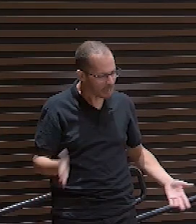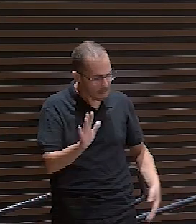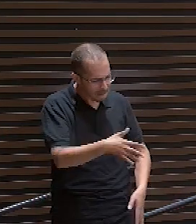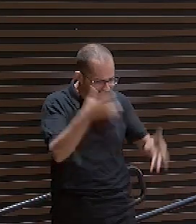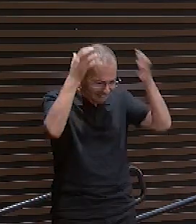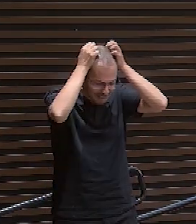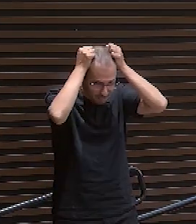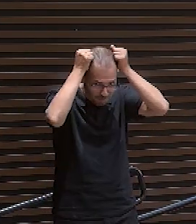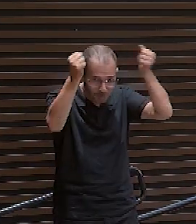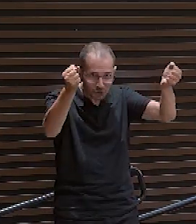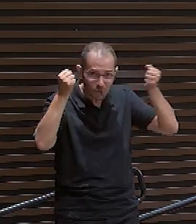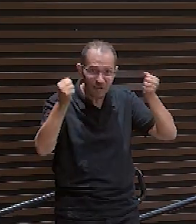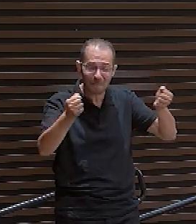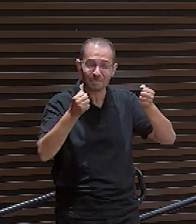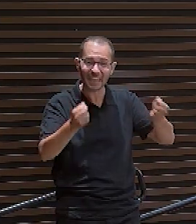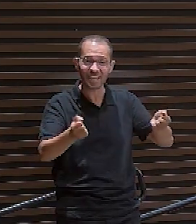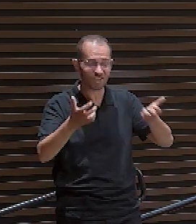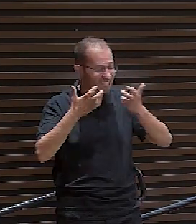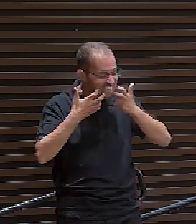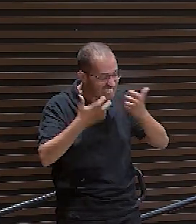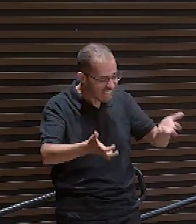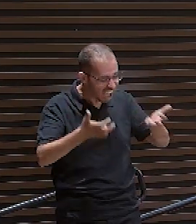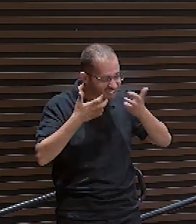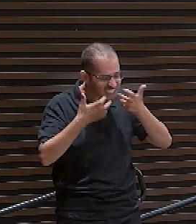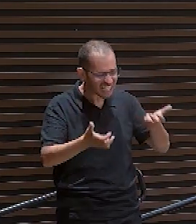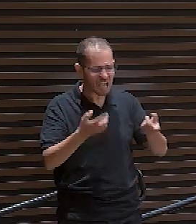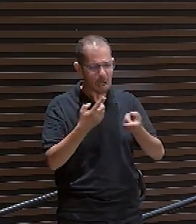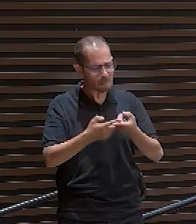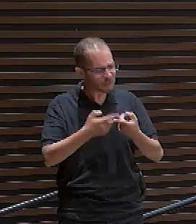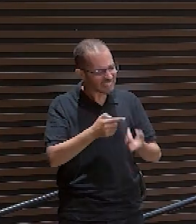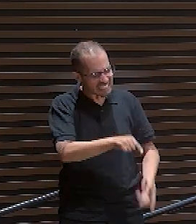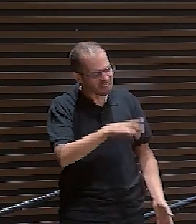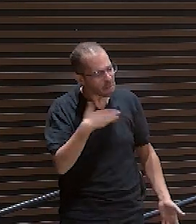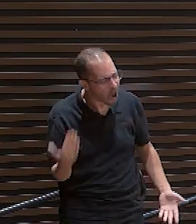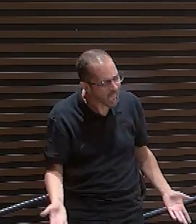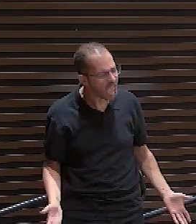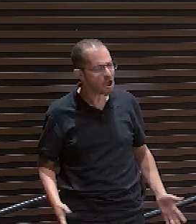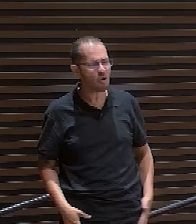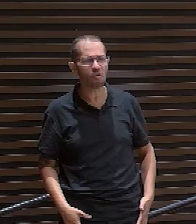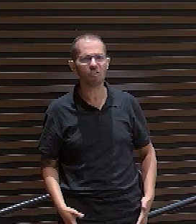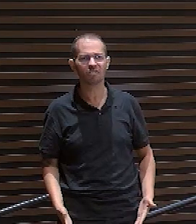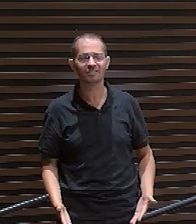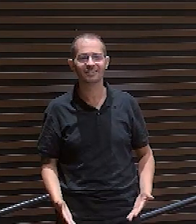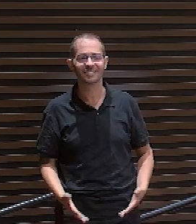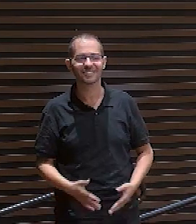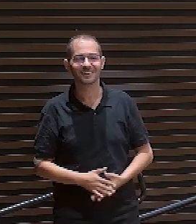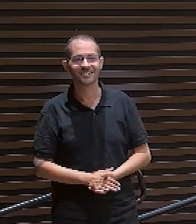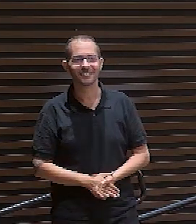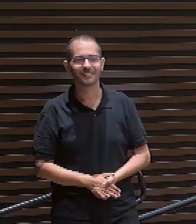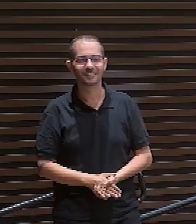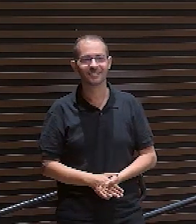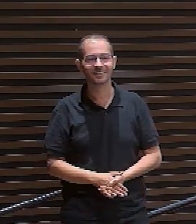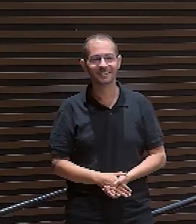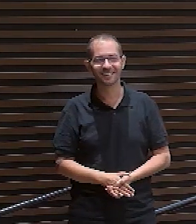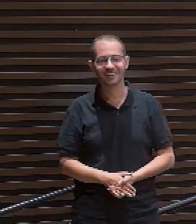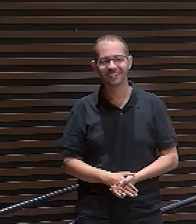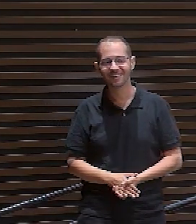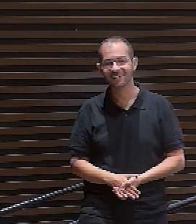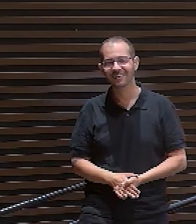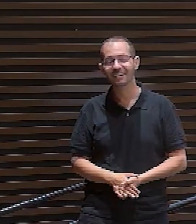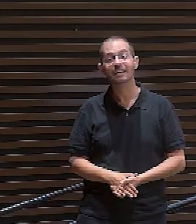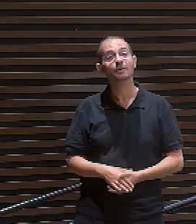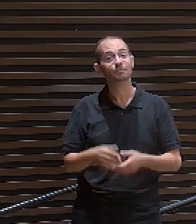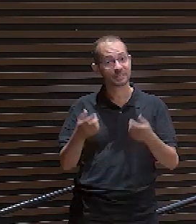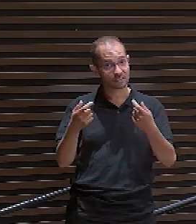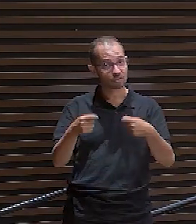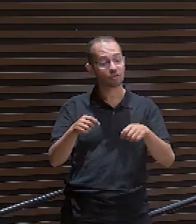o cabelo e gritava: por que você vai embora? Eu disse: que negócio. Tivemos que